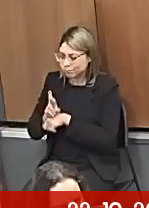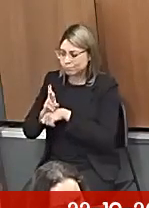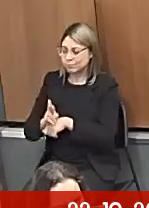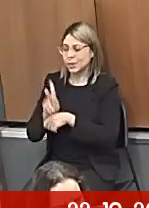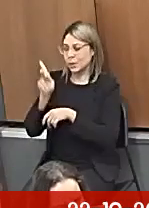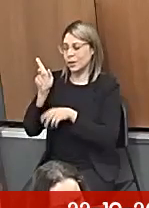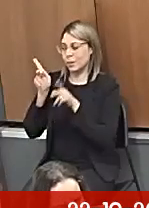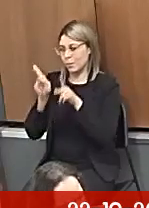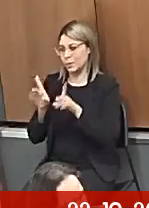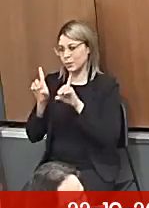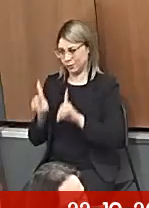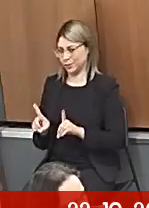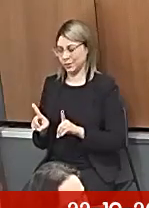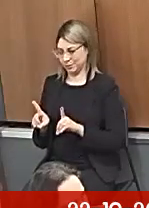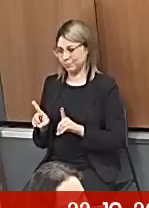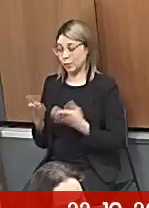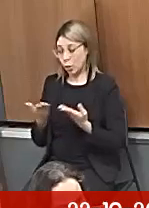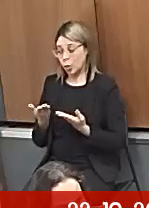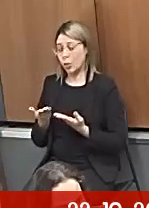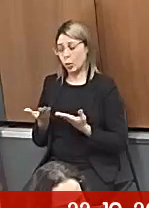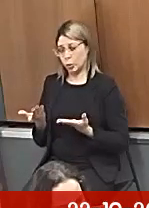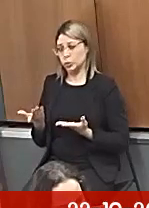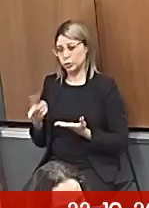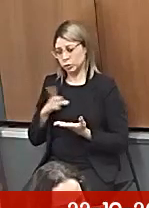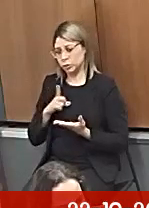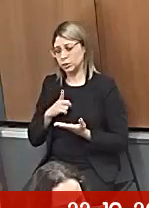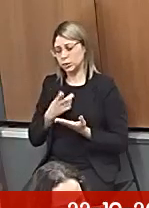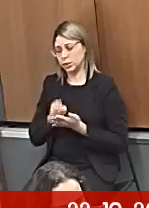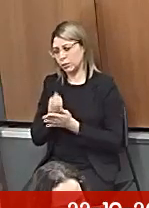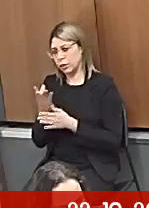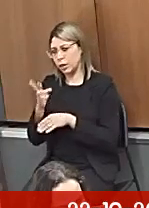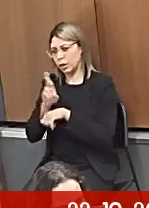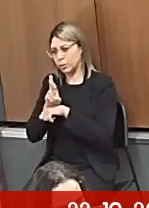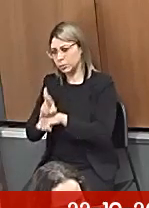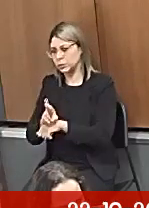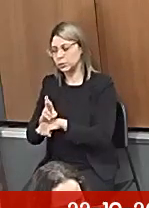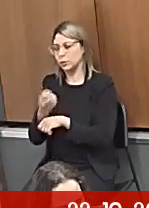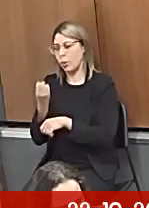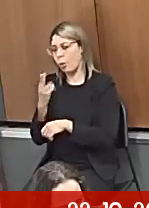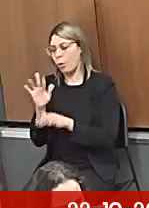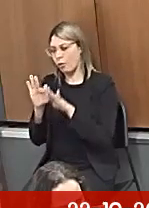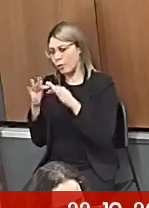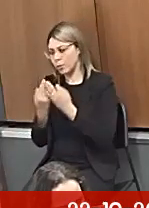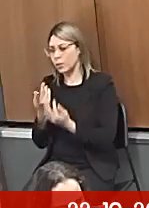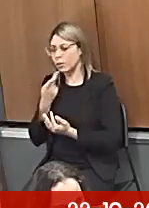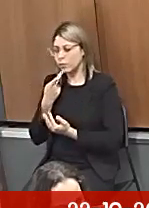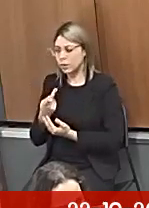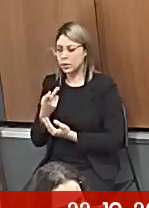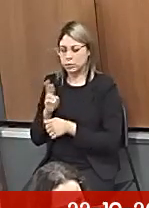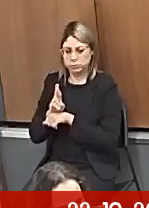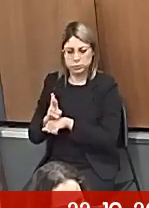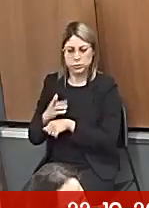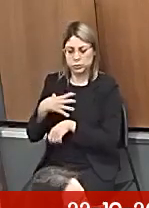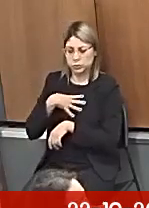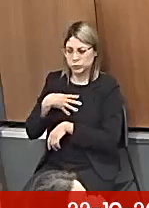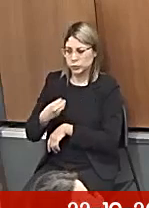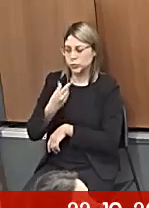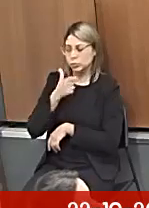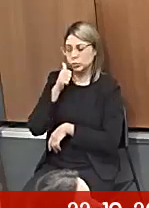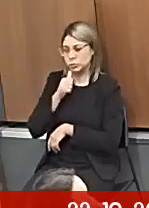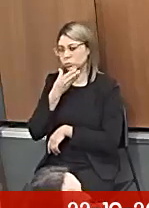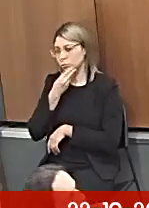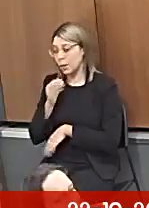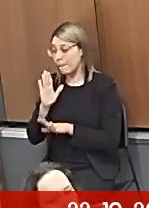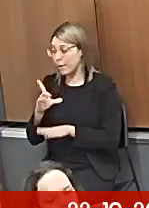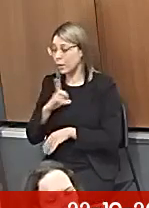pessoas com deficiência. Hoje nós temos aqui vários representantes ou familiares dizendo para os seus filhos, para suas filhas, mas nós